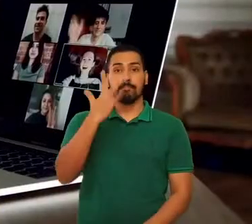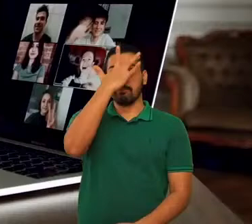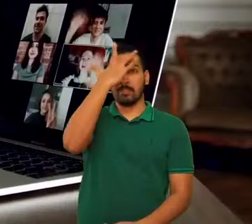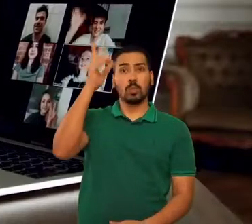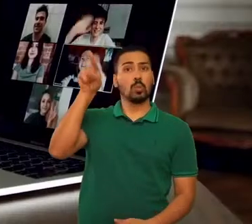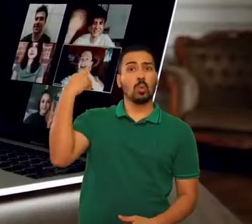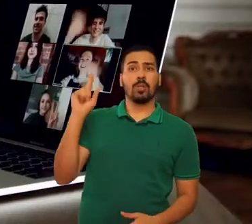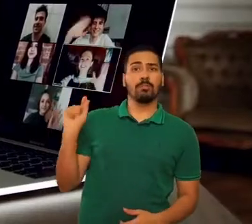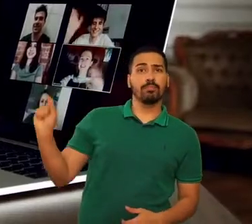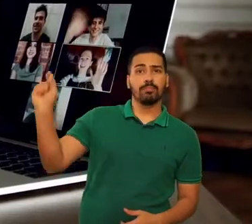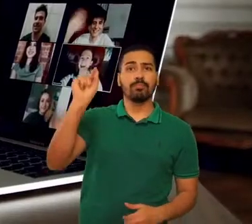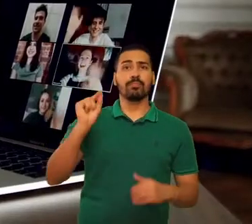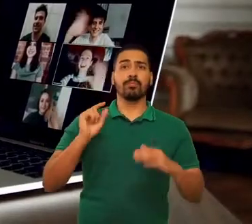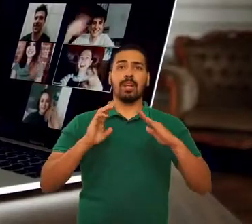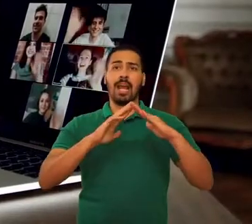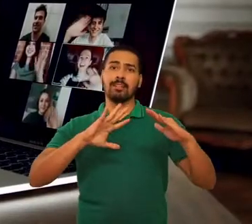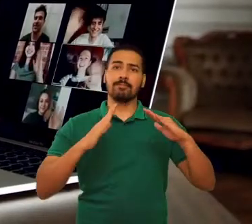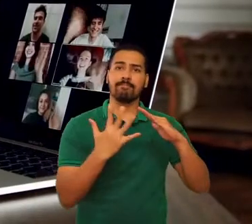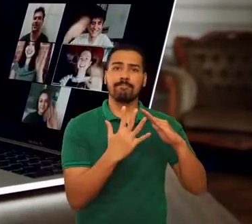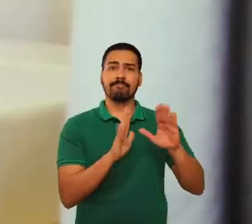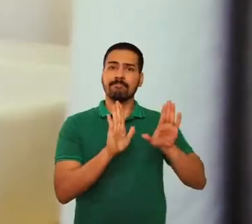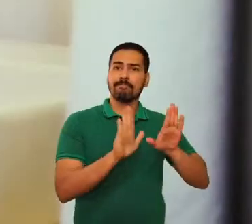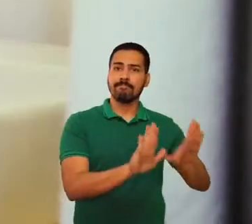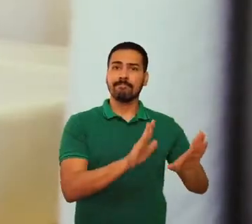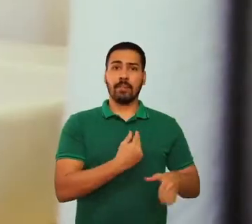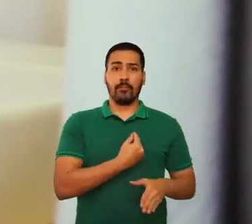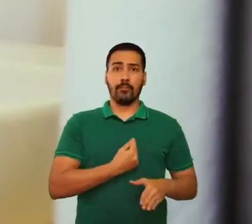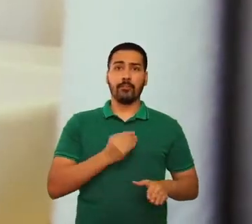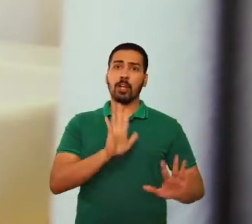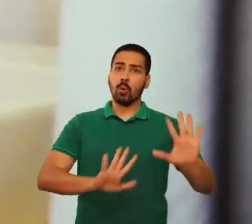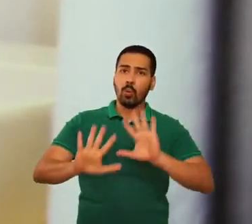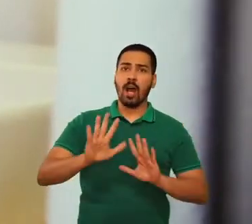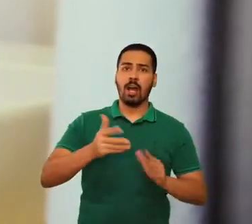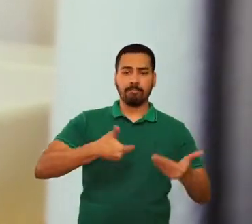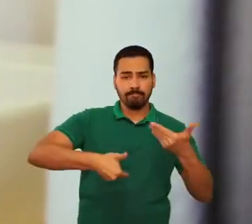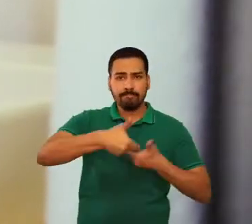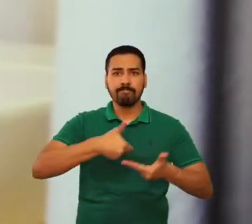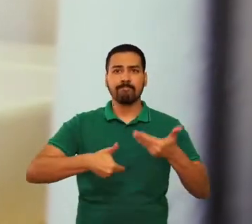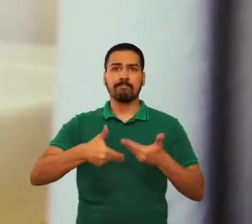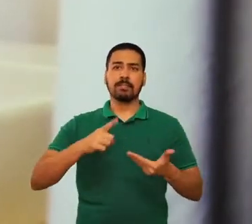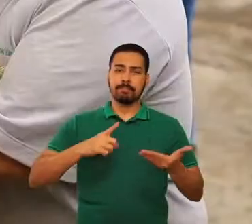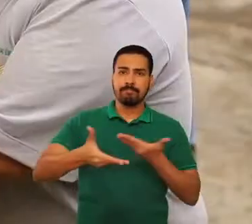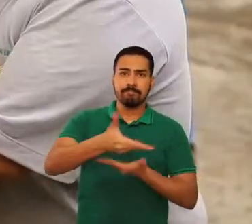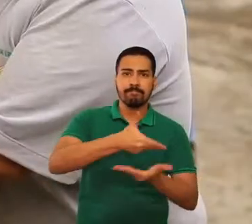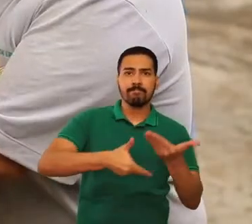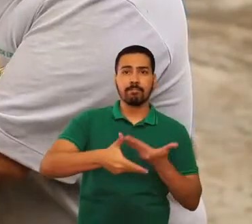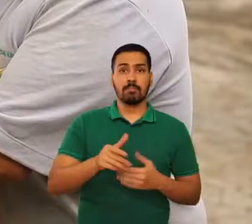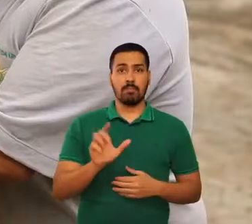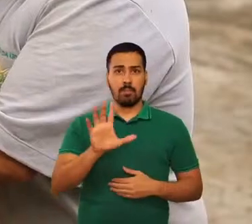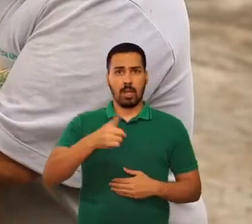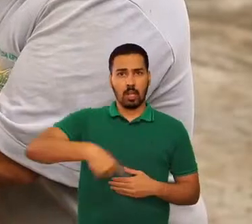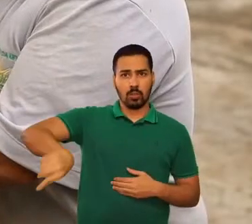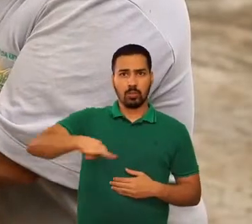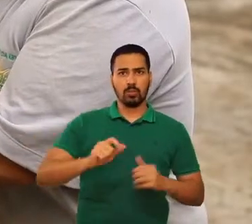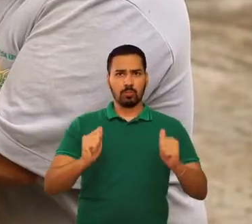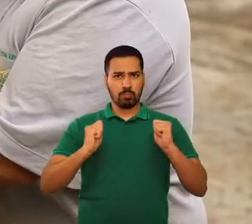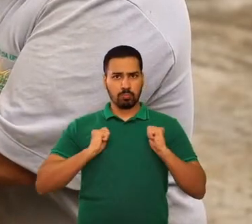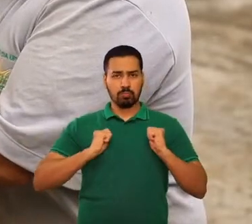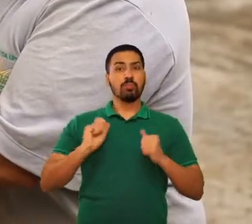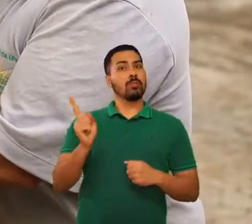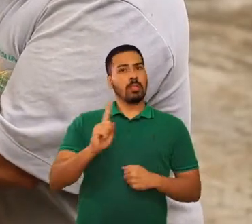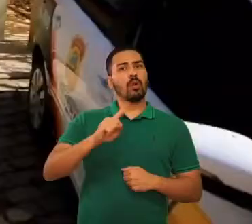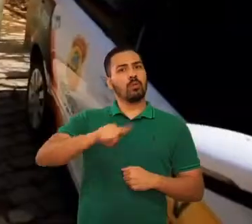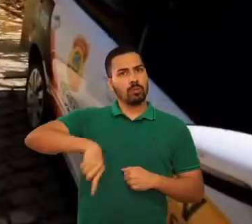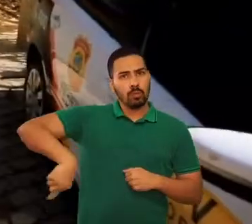As pessoas estão em casa protegendo suas vidas e também as nossas. Mas por aqui,